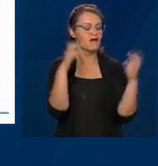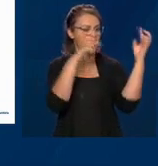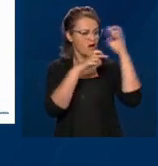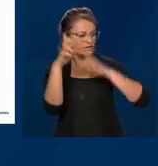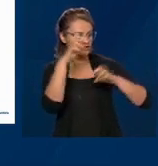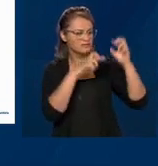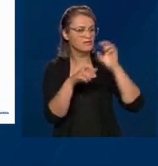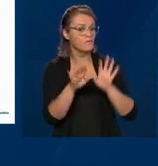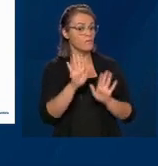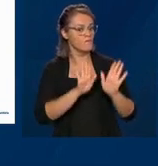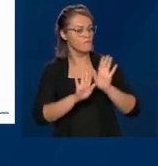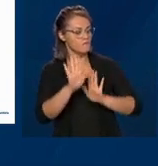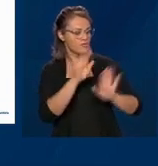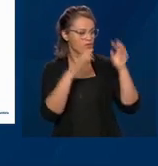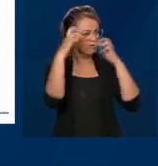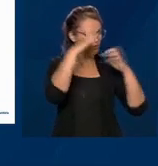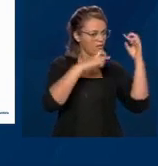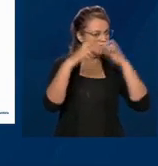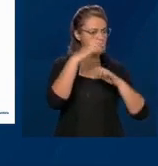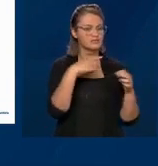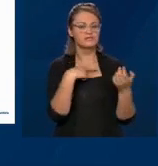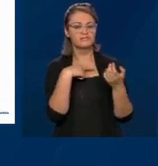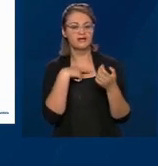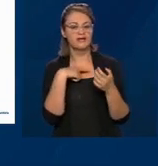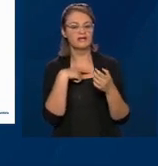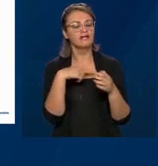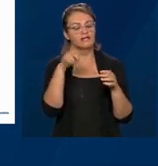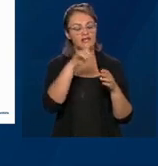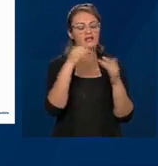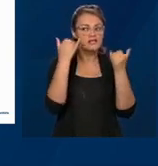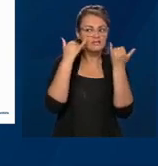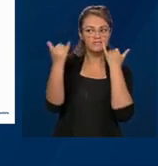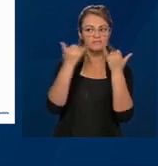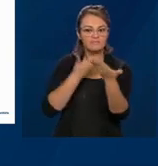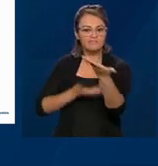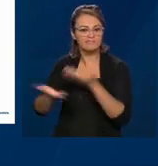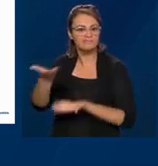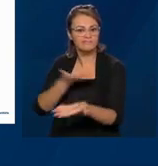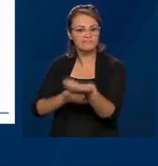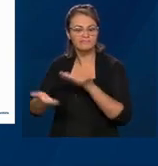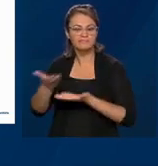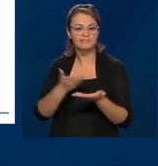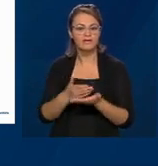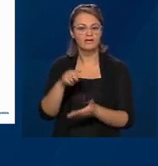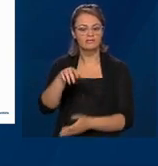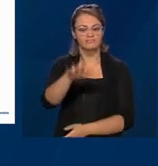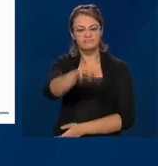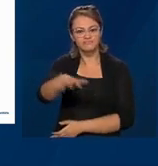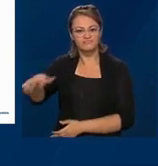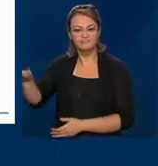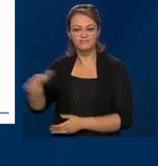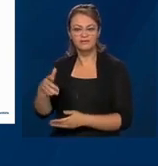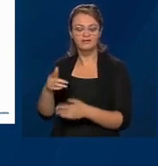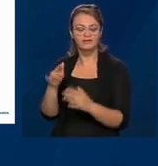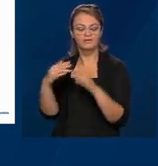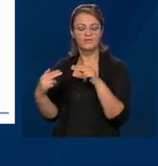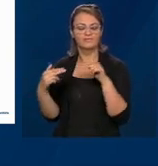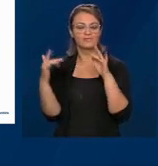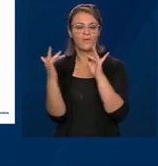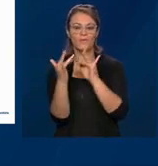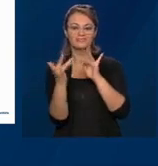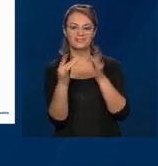com muita cautela e, claro, trocando informações com as agências que são nossos pares. A gente